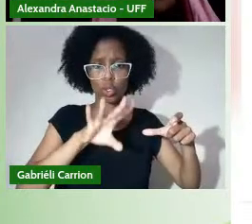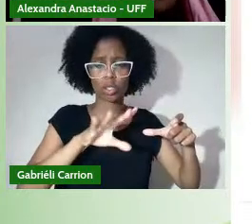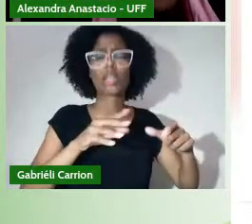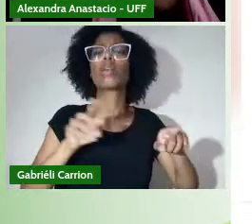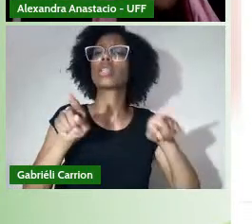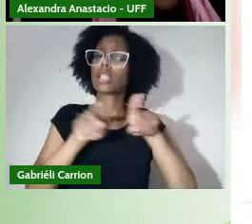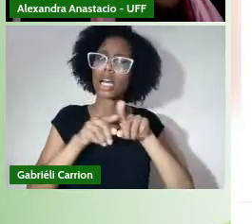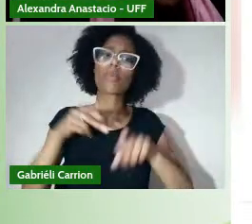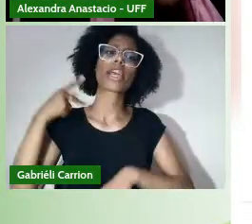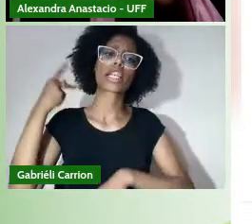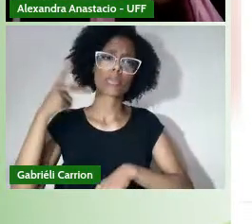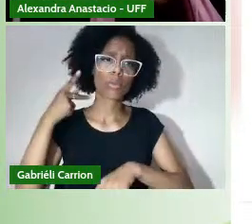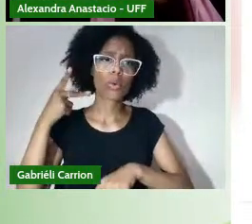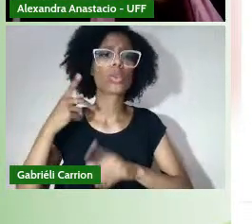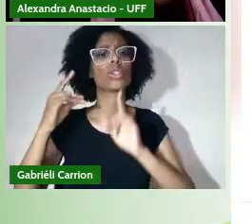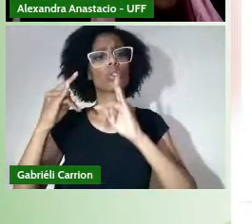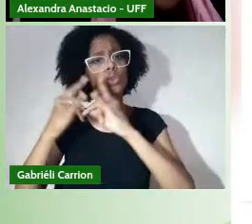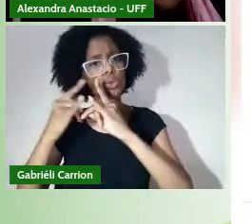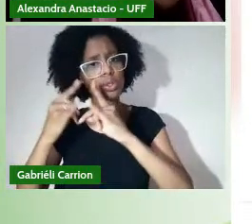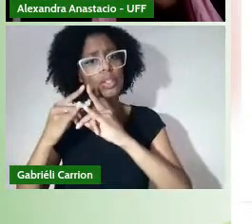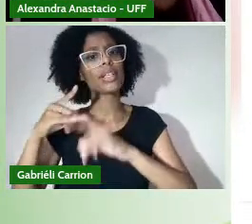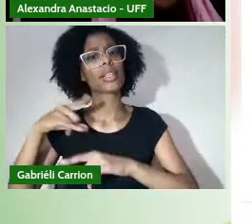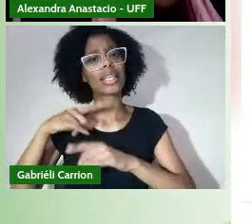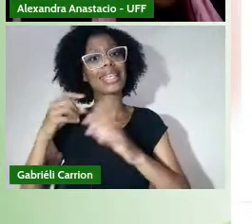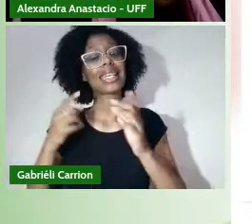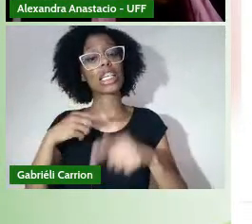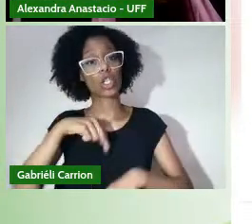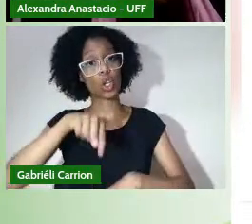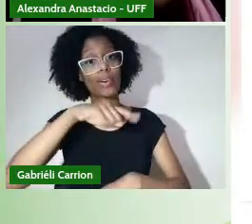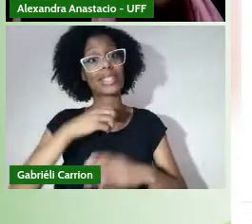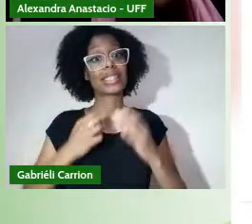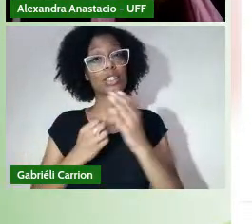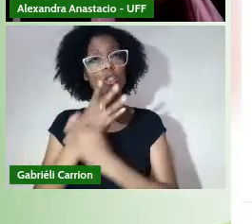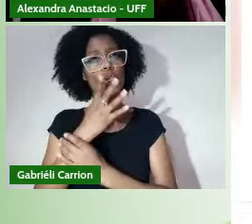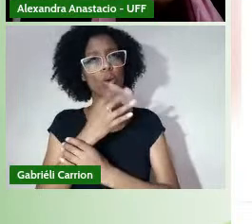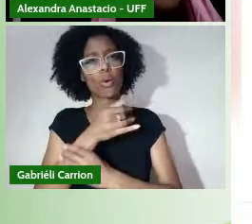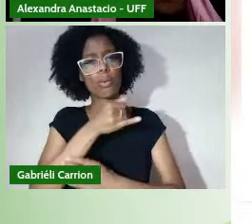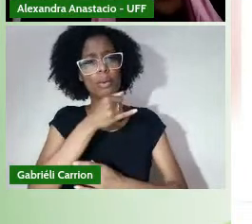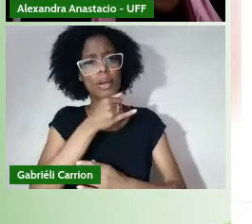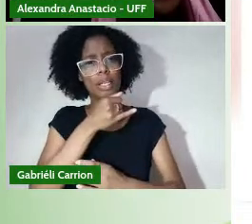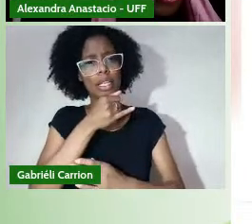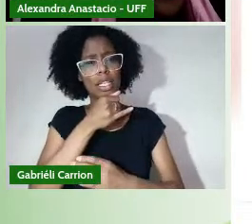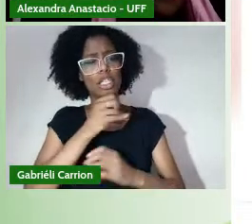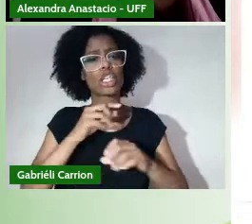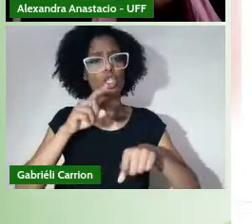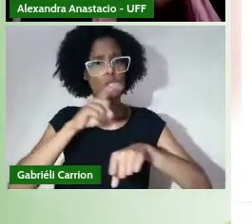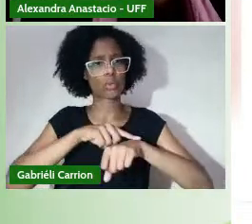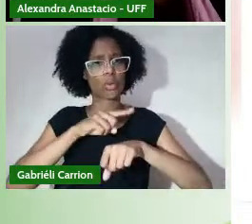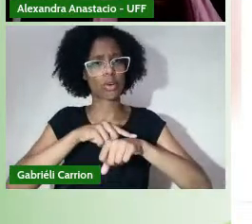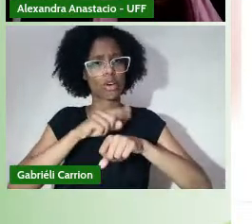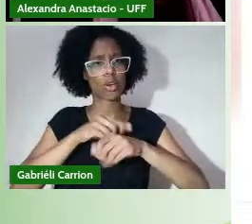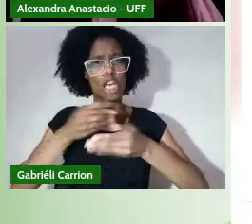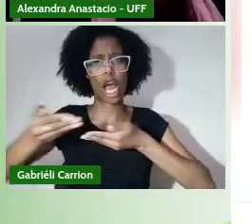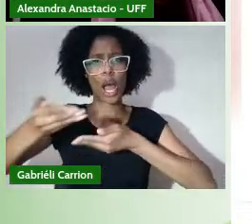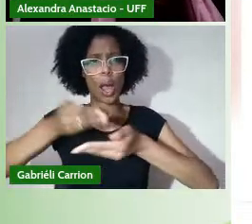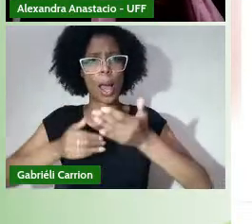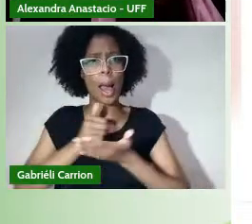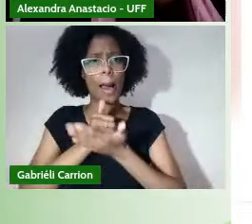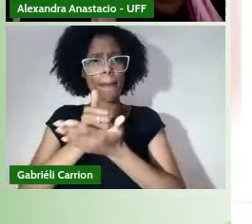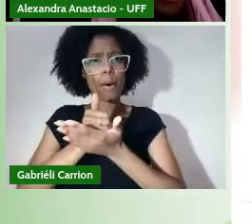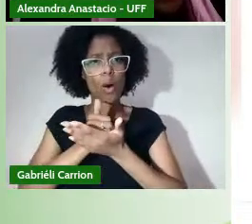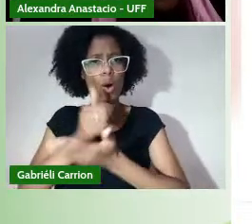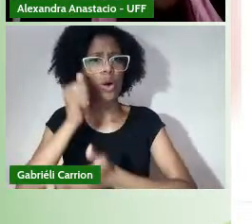maneira geral. Quando a gente criou, por exemplo, momentos, fortaleceu os coletivos de mulheres, né,